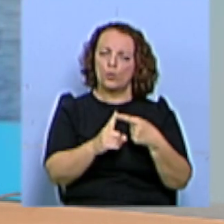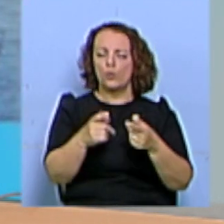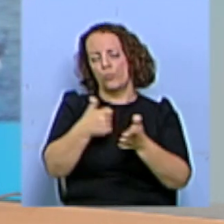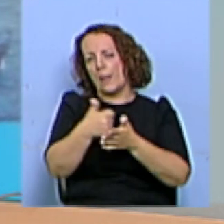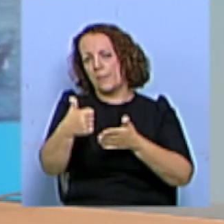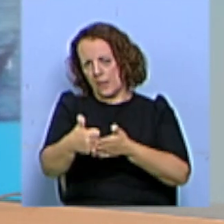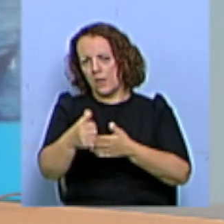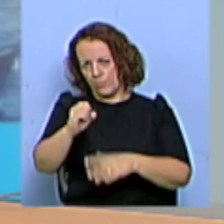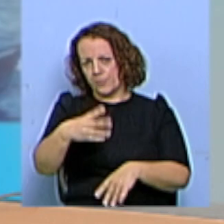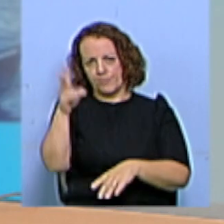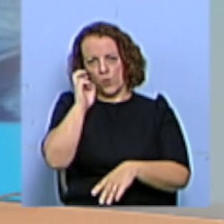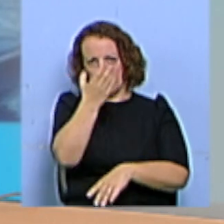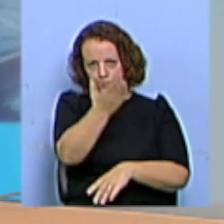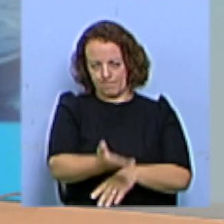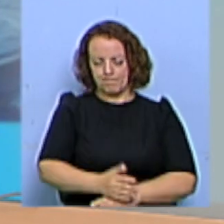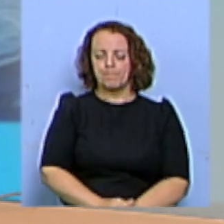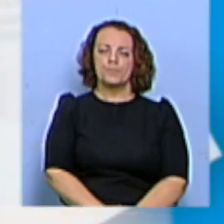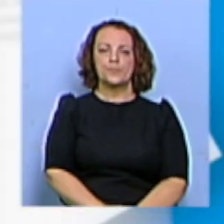que começamos por escutar.